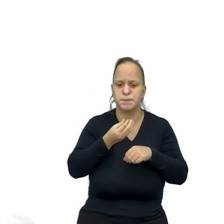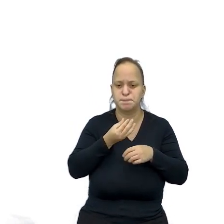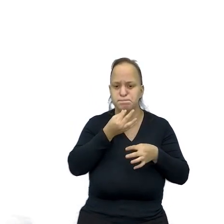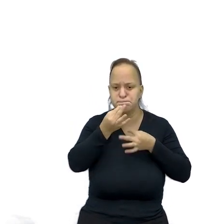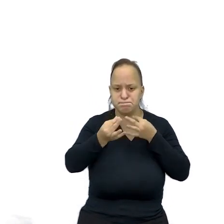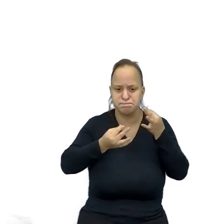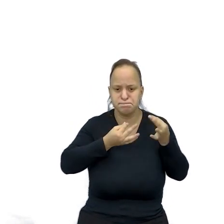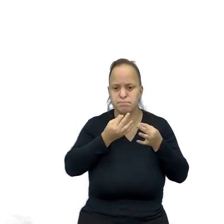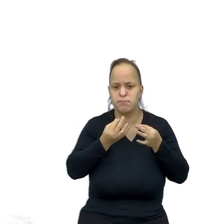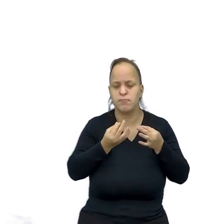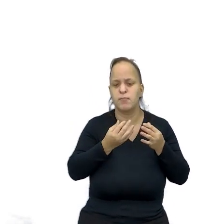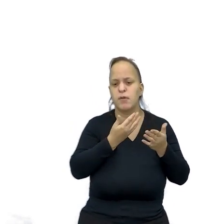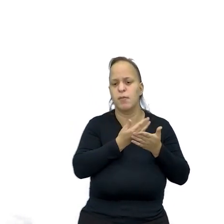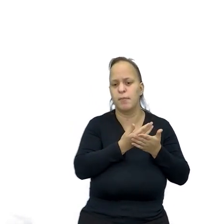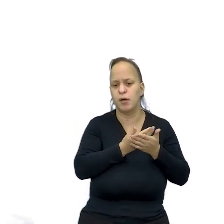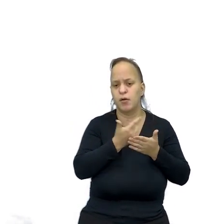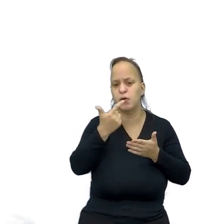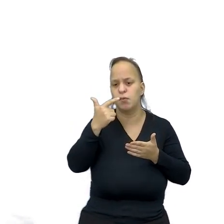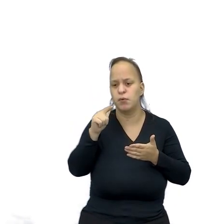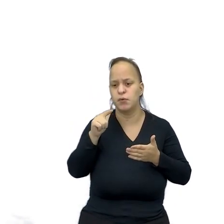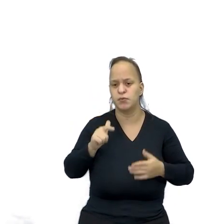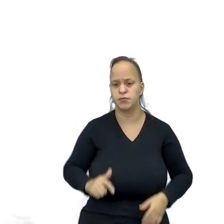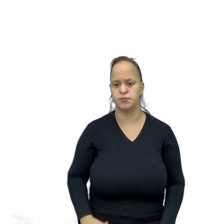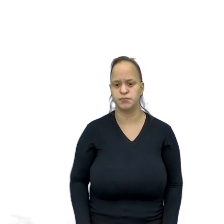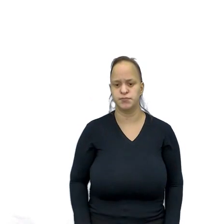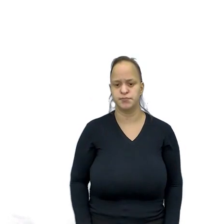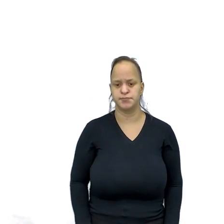anos séries. Próximo.